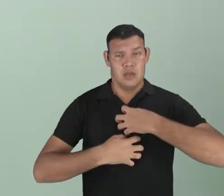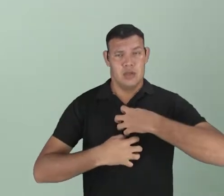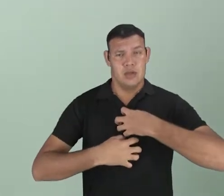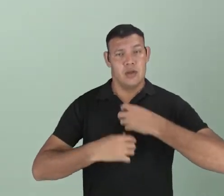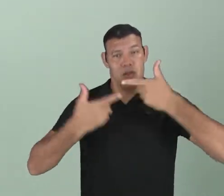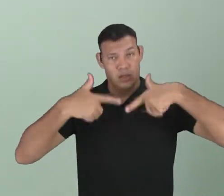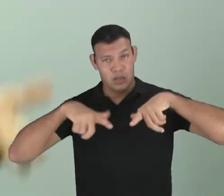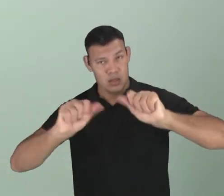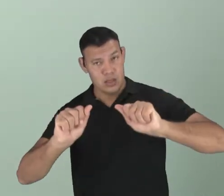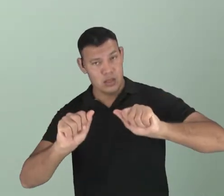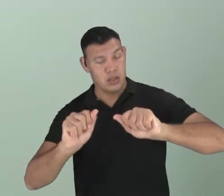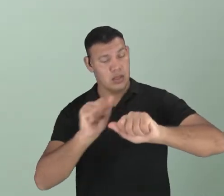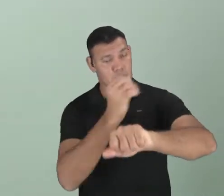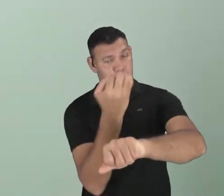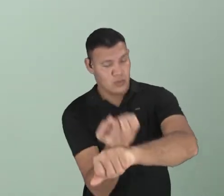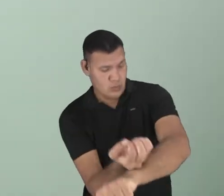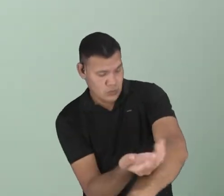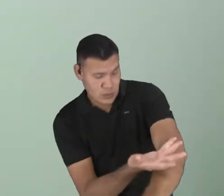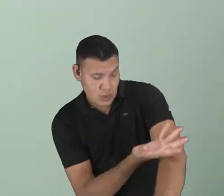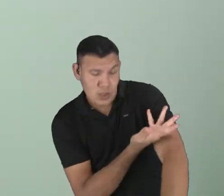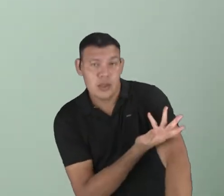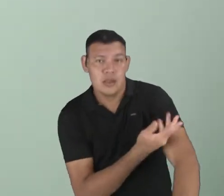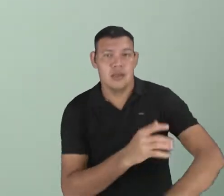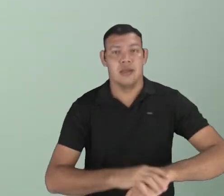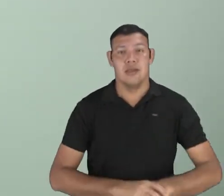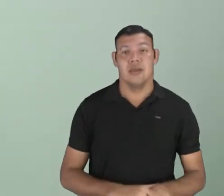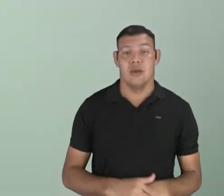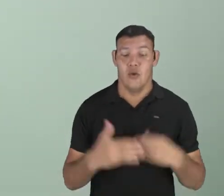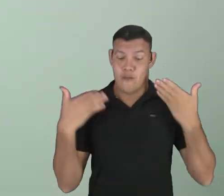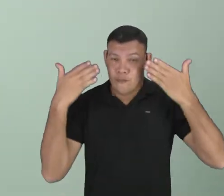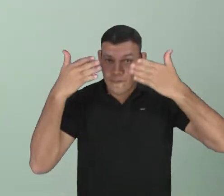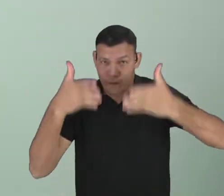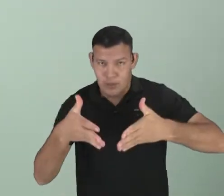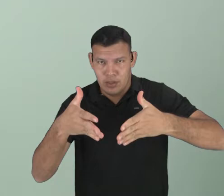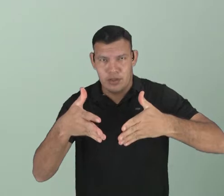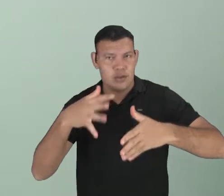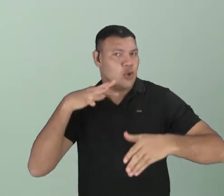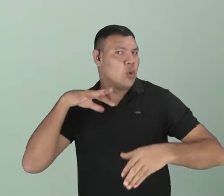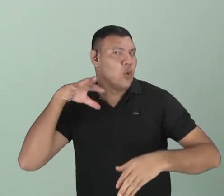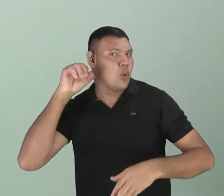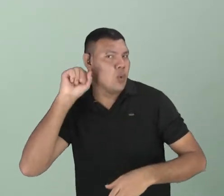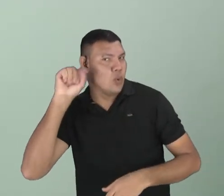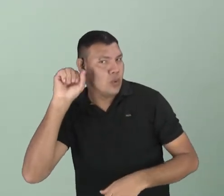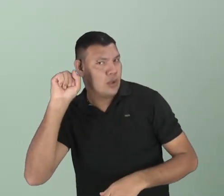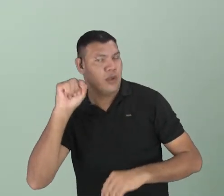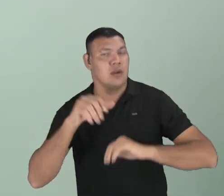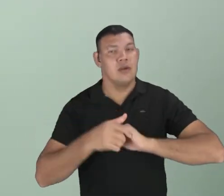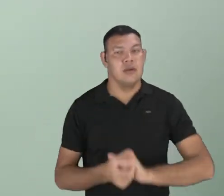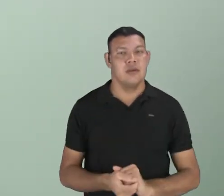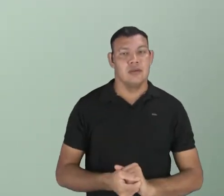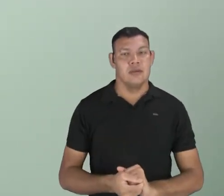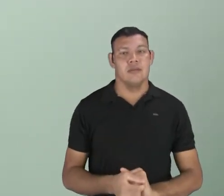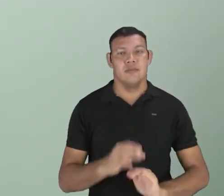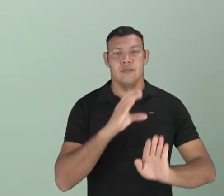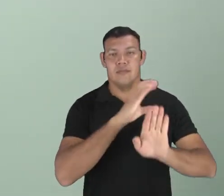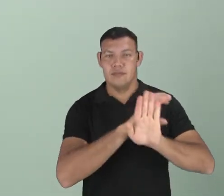linguagem emotiva. Se a minha intenção é o meu receptor, a minha função da linguagem vai ser o